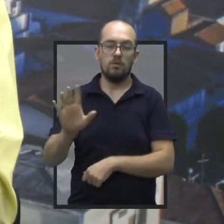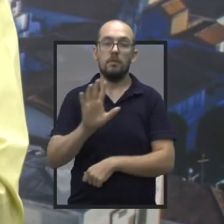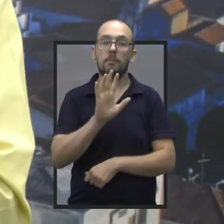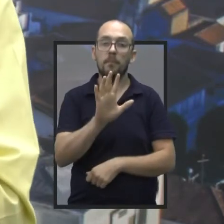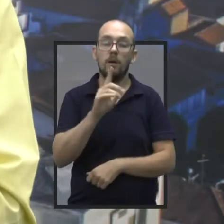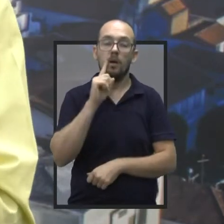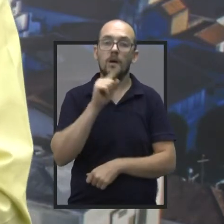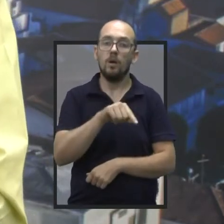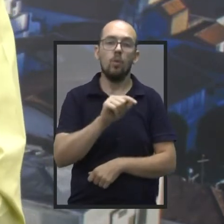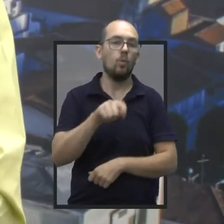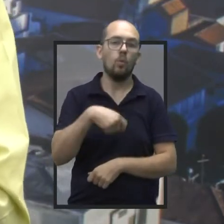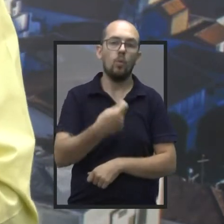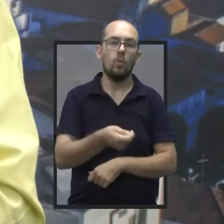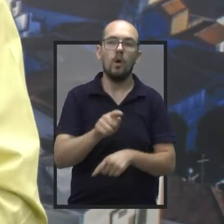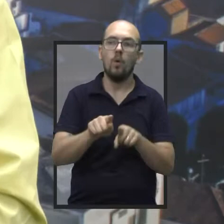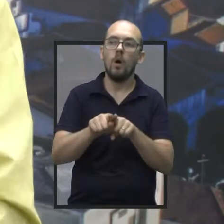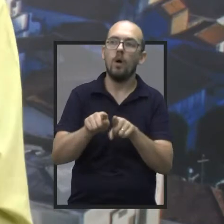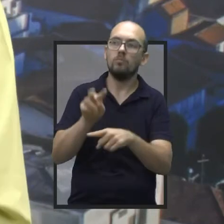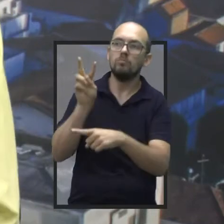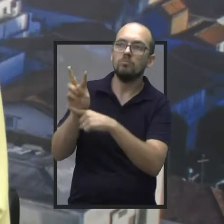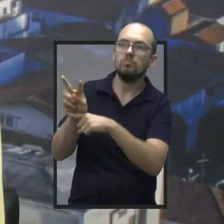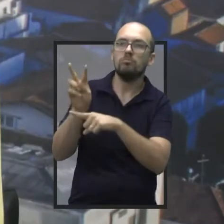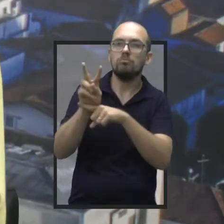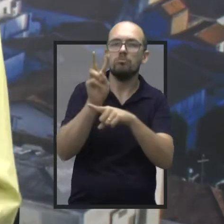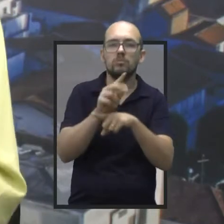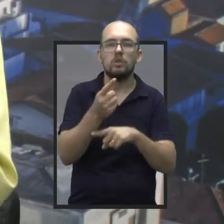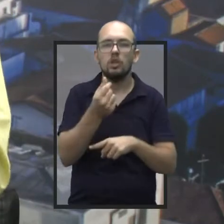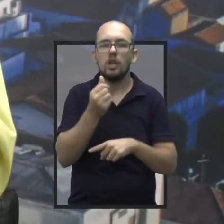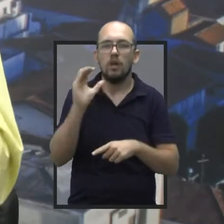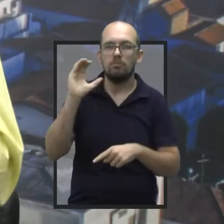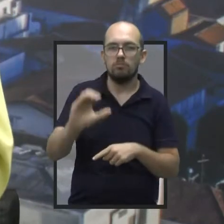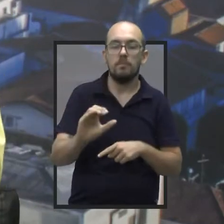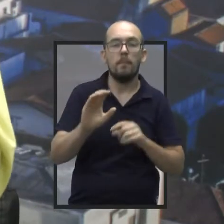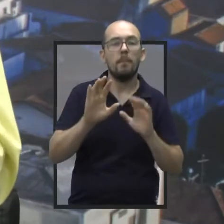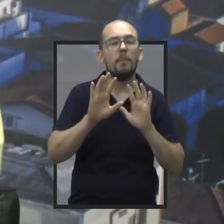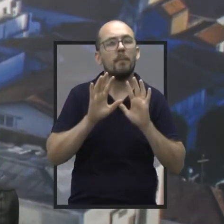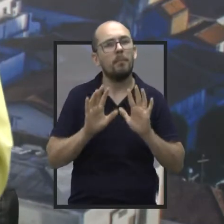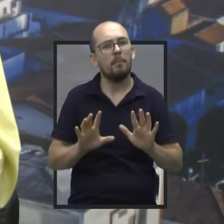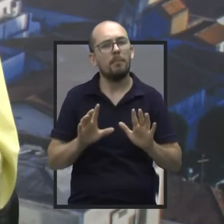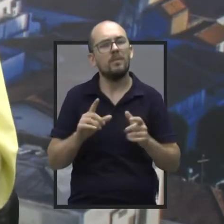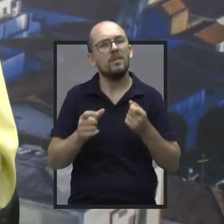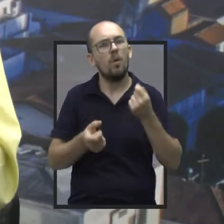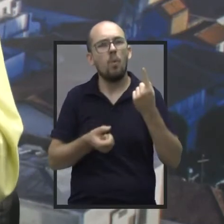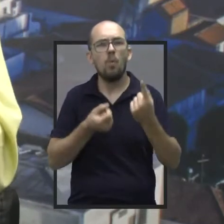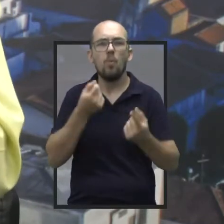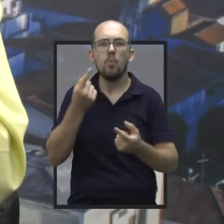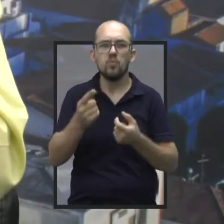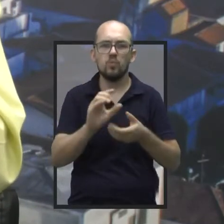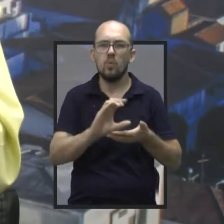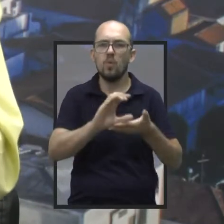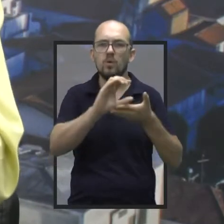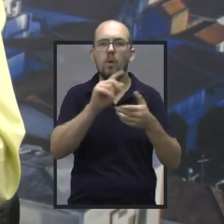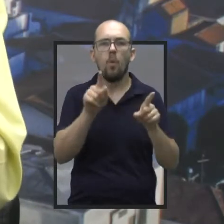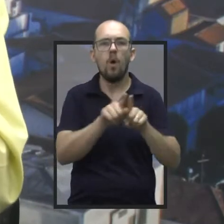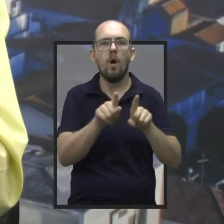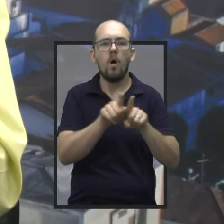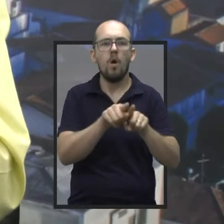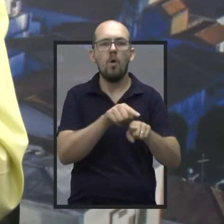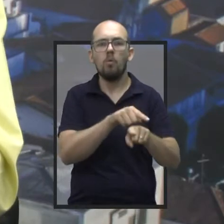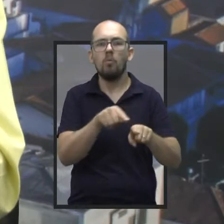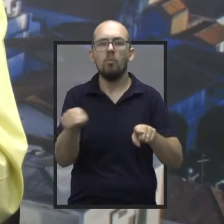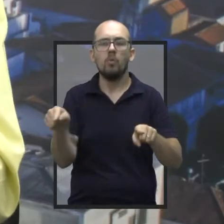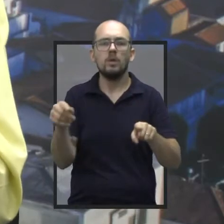para fiscalizar a destinação do dinheiro público, só que existem alguns que essa lei é para que